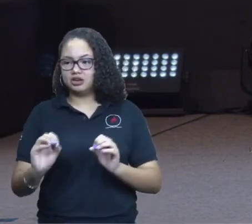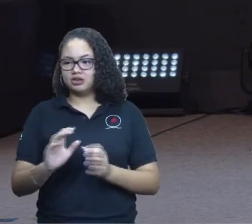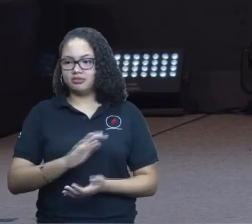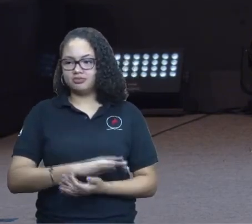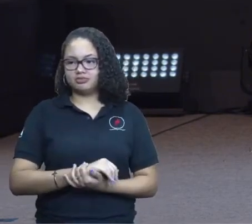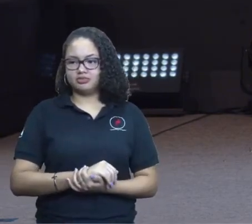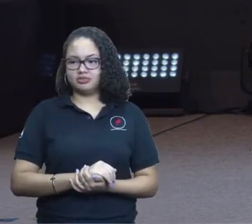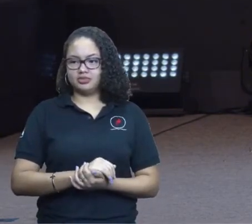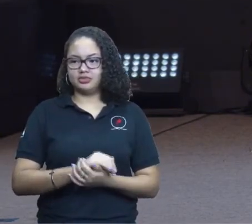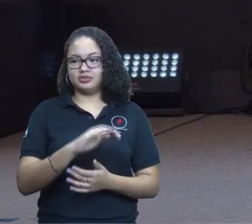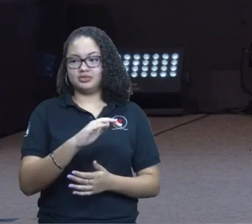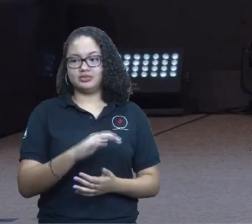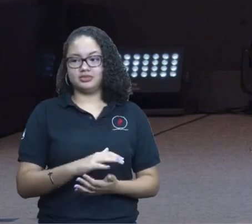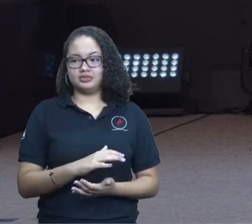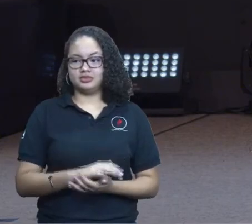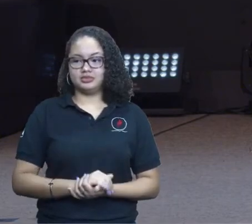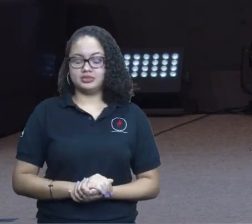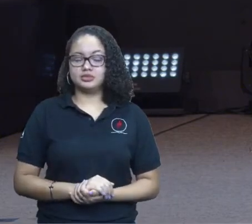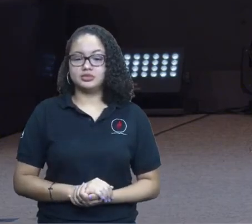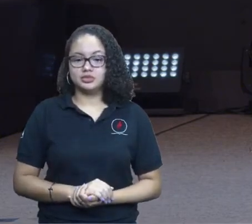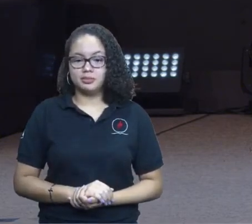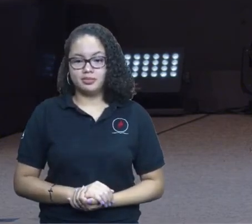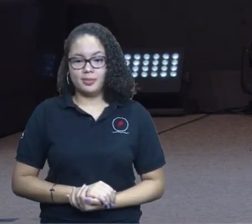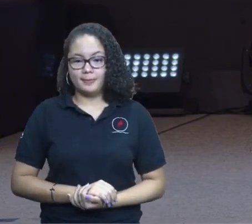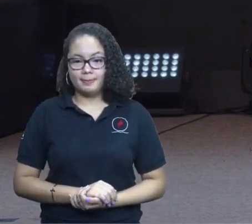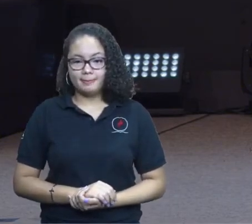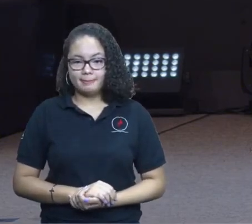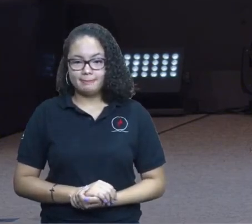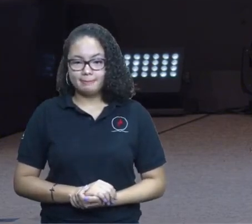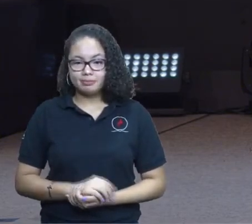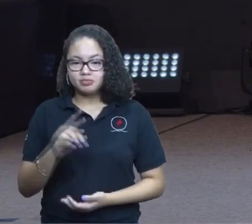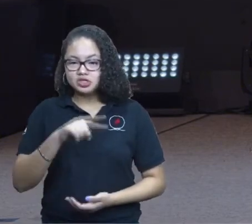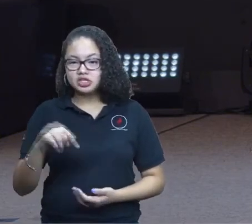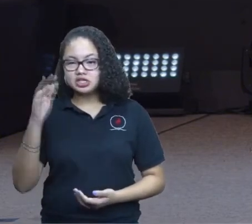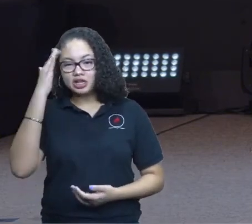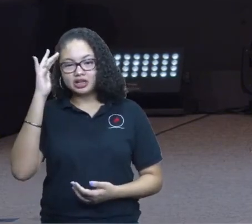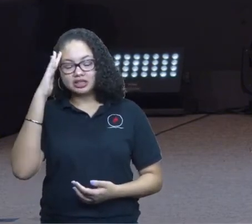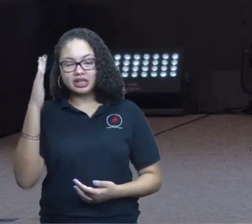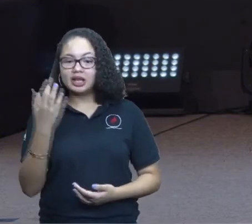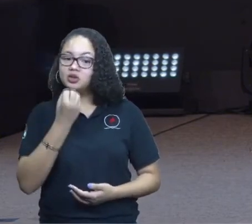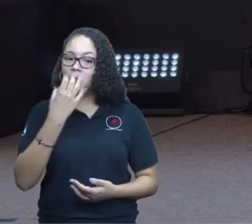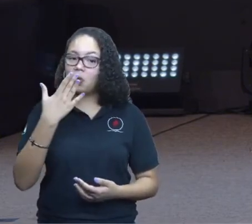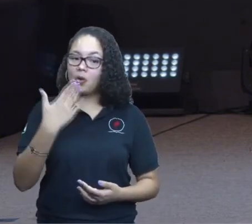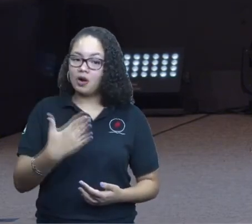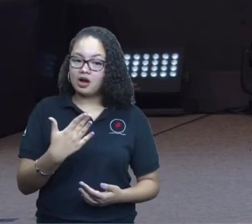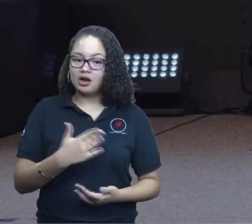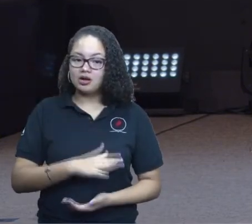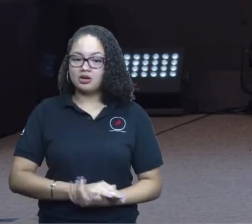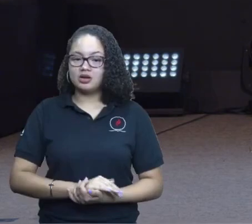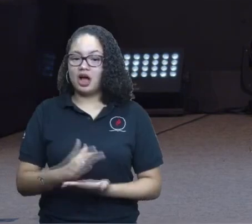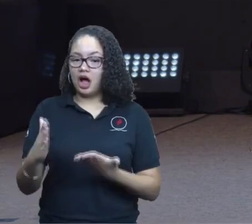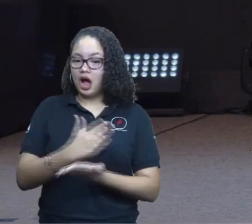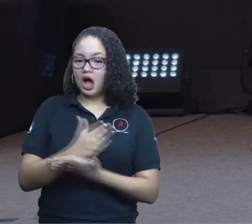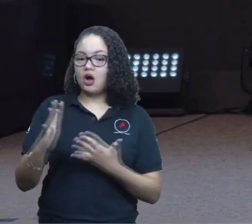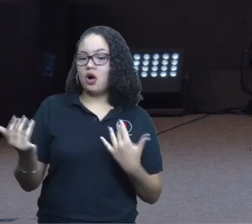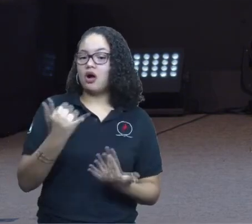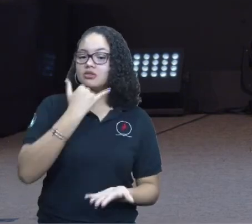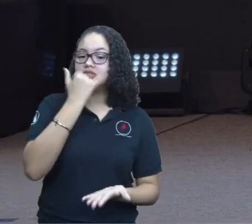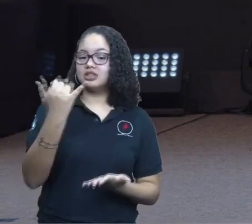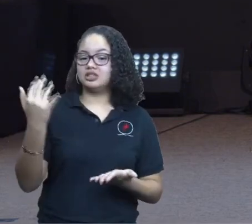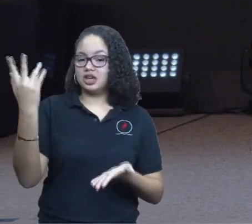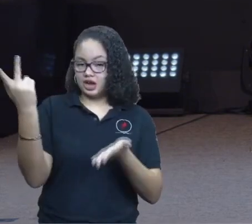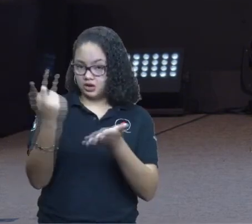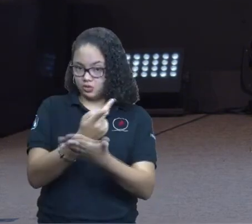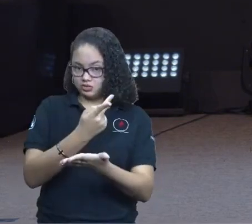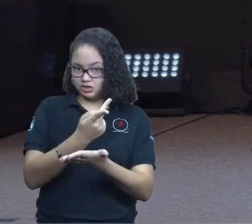da Bíblia sim ou não então você entende Você entende o benefício a qual alguns acidentes